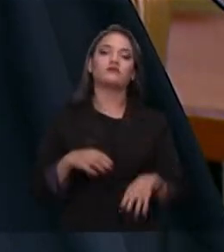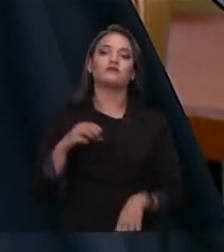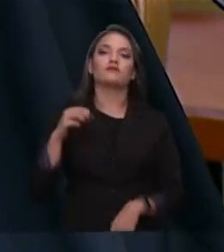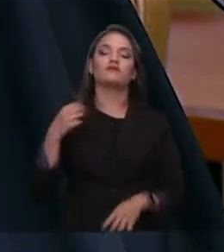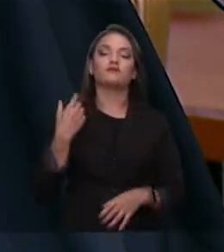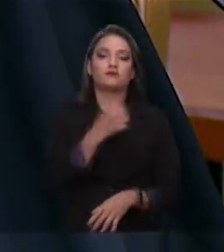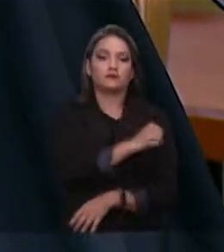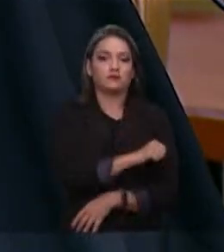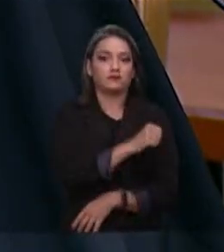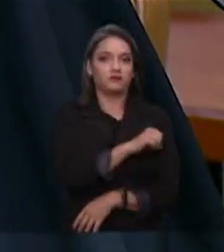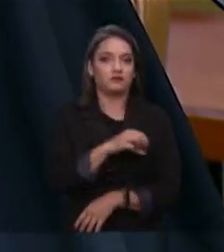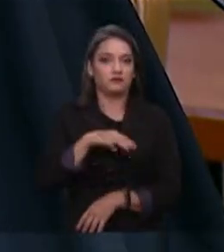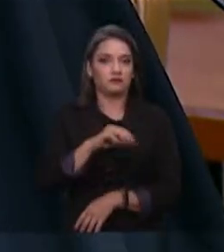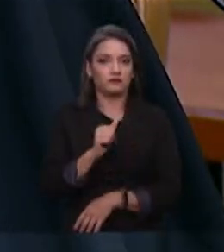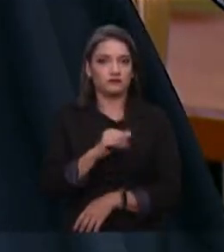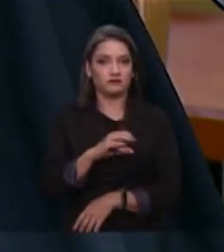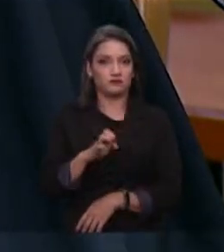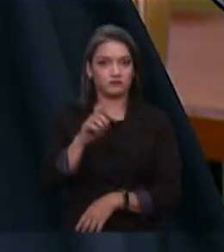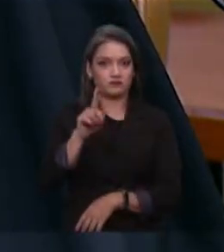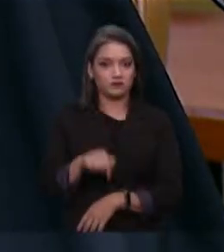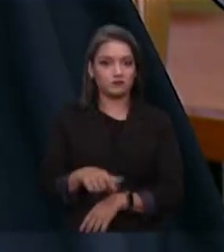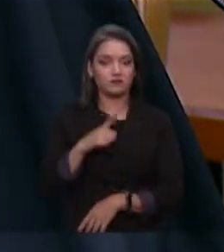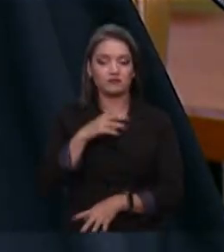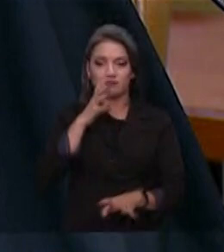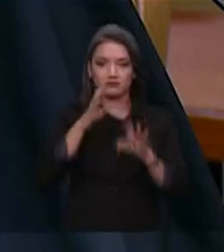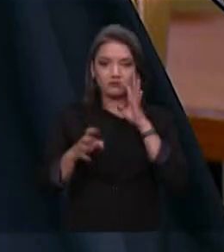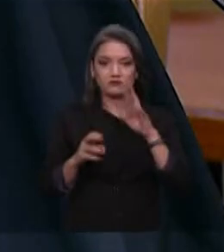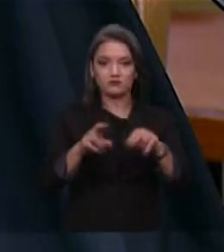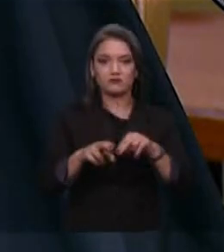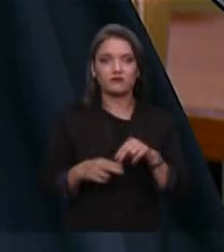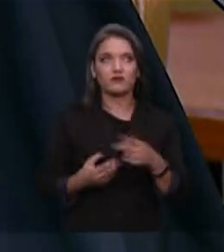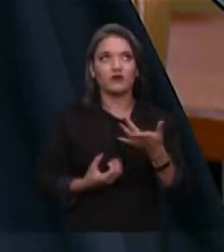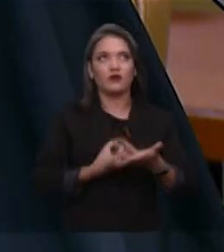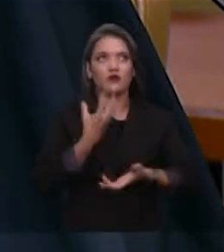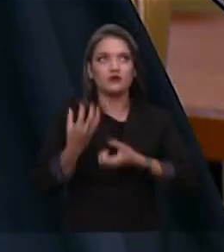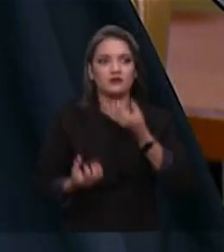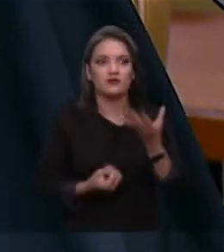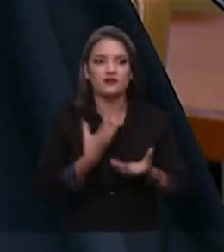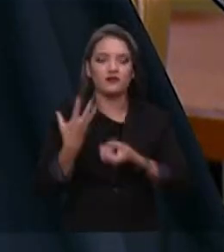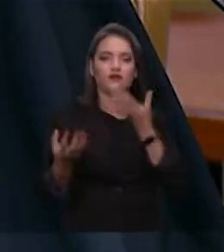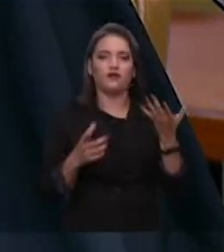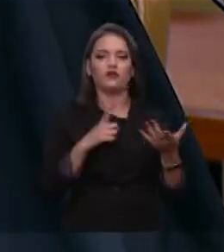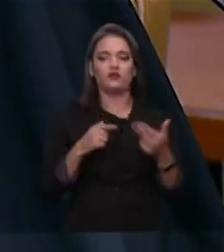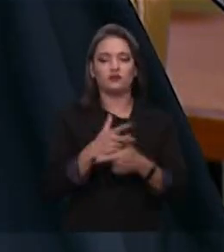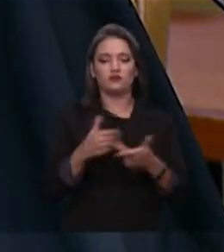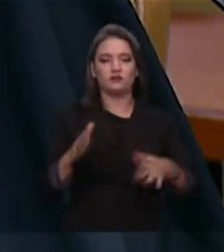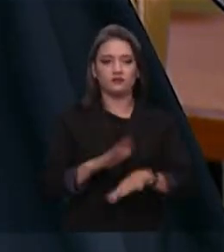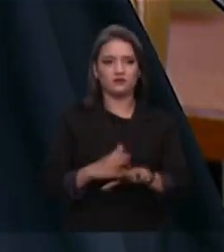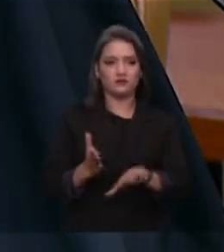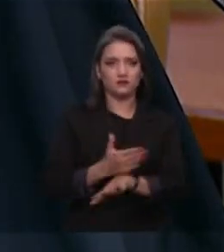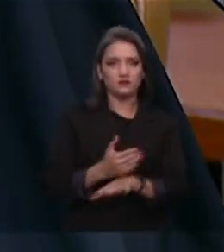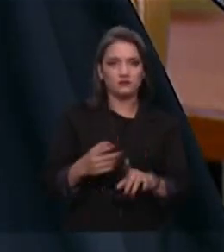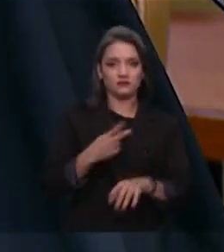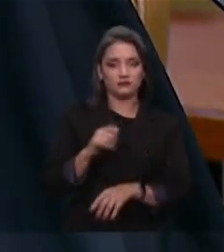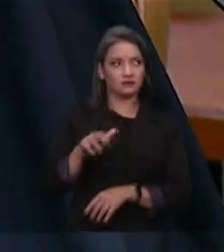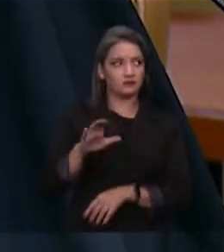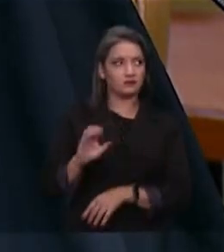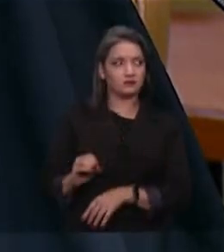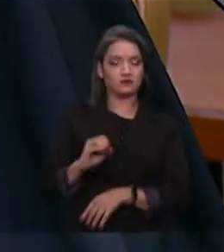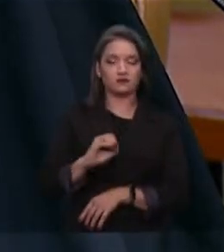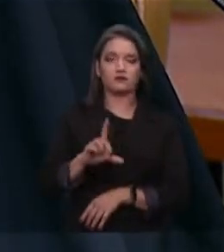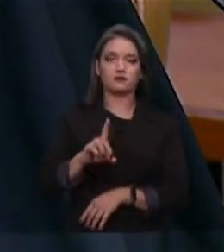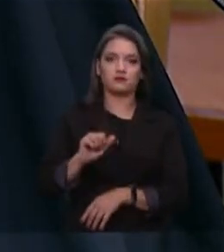Janeiro, a acusação se encontra calcada nas declarações prestadas na fase inquisitorial por Paulo Roberto